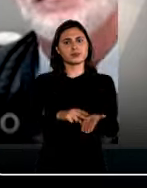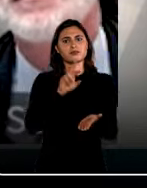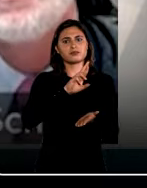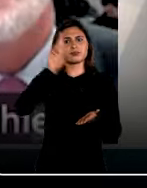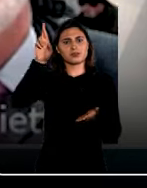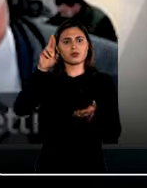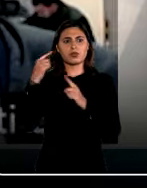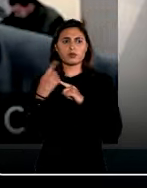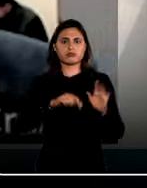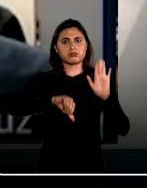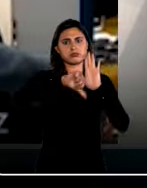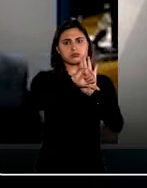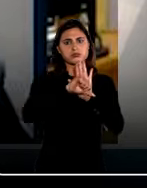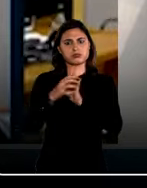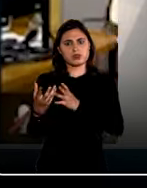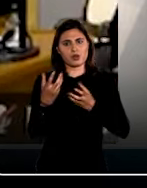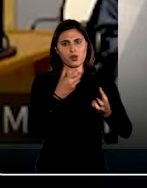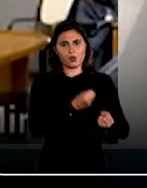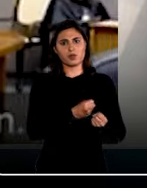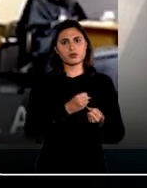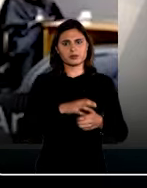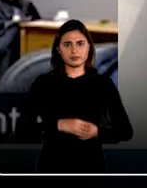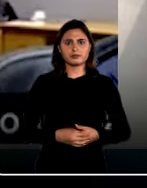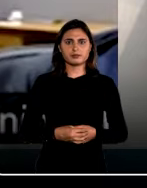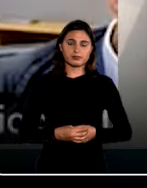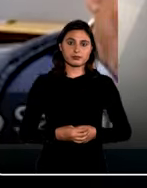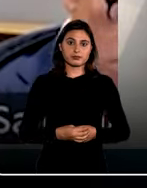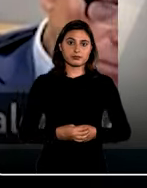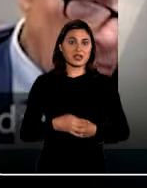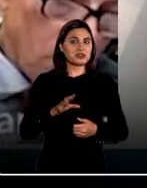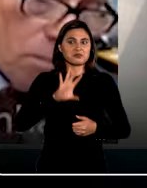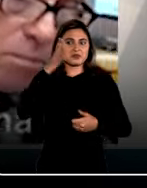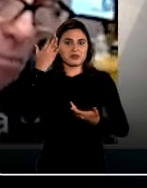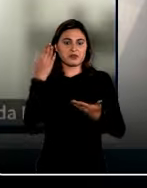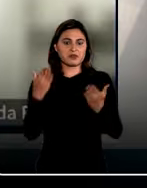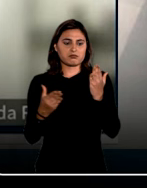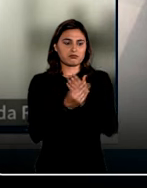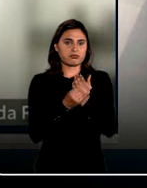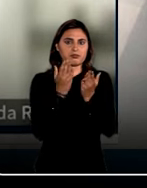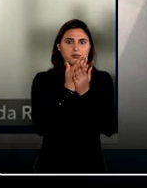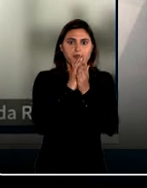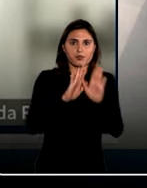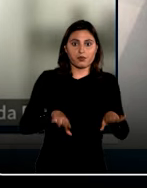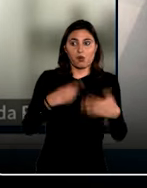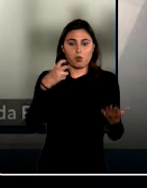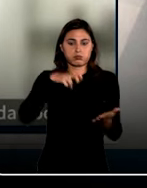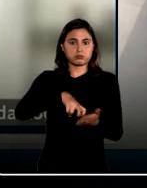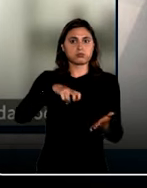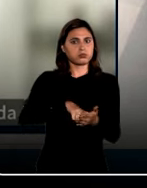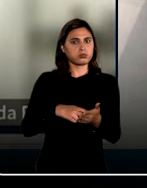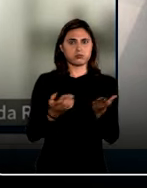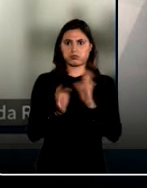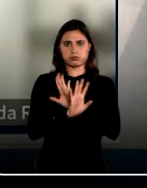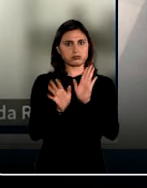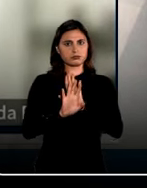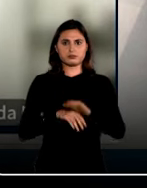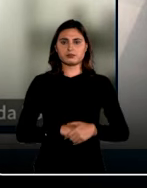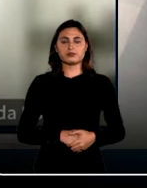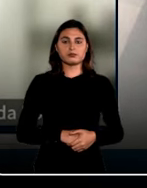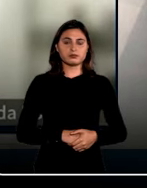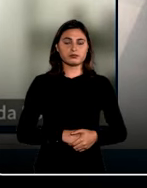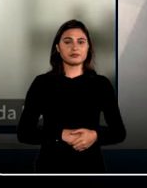autor da queixa crime a recolher as custas não tendo efeito de extinguir a punibilidade Ainda mais se